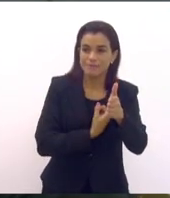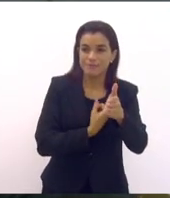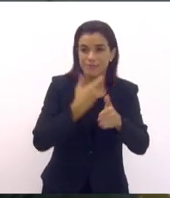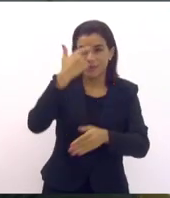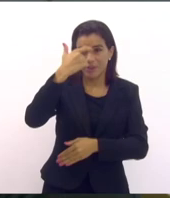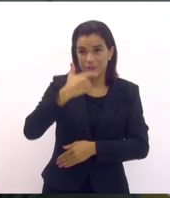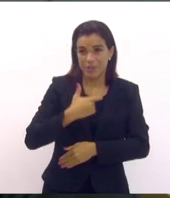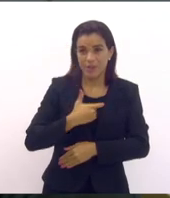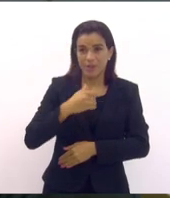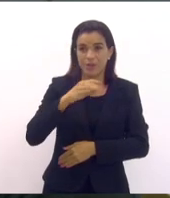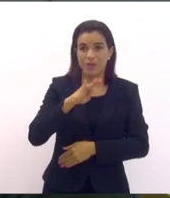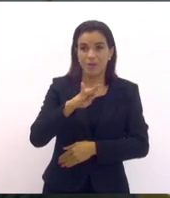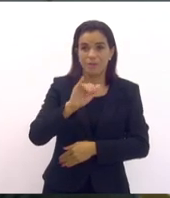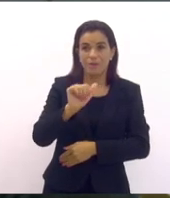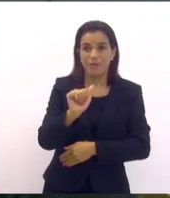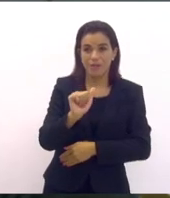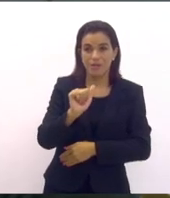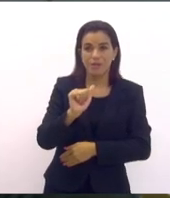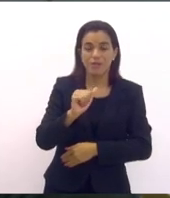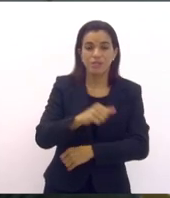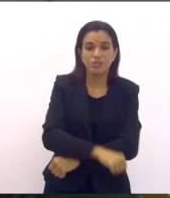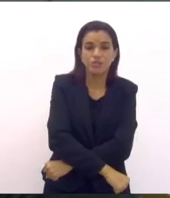sou Bira de Chang